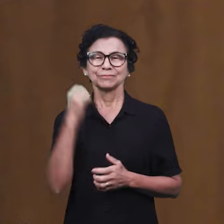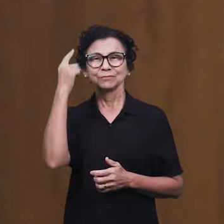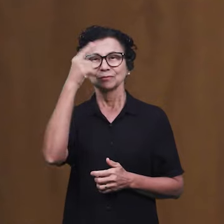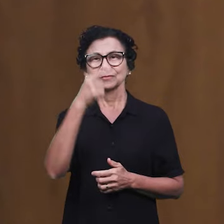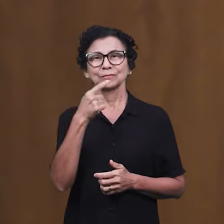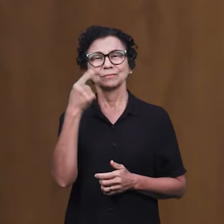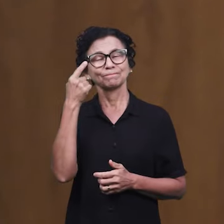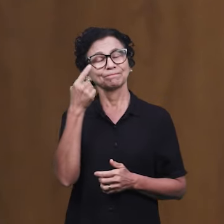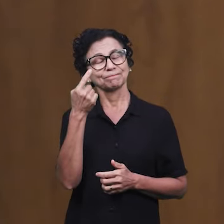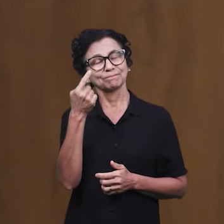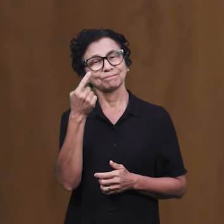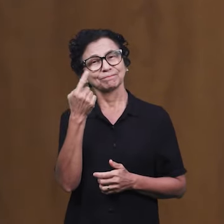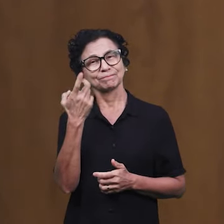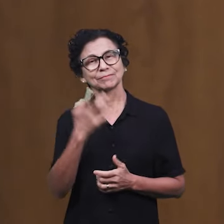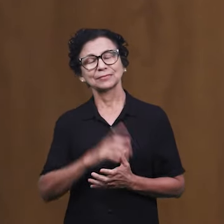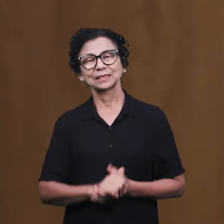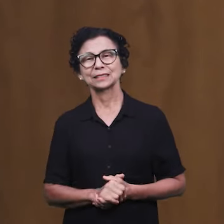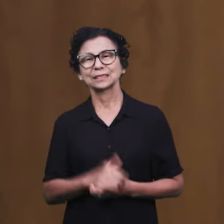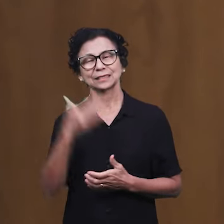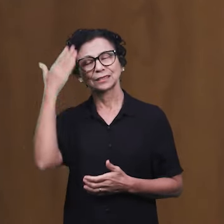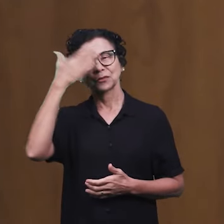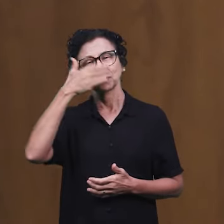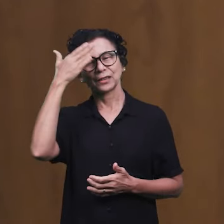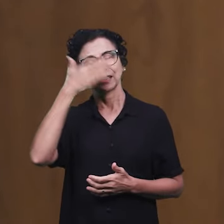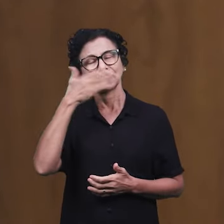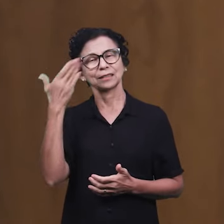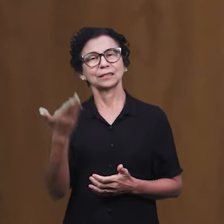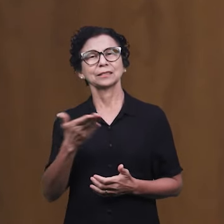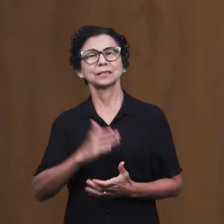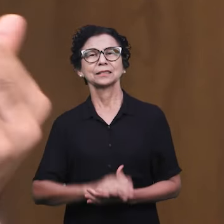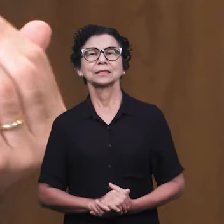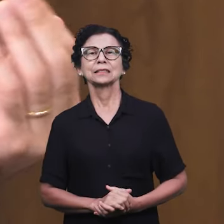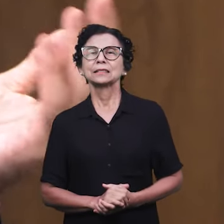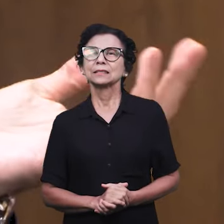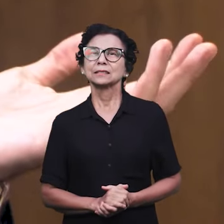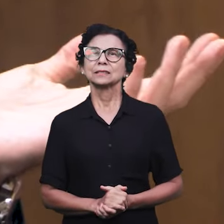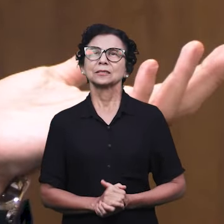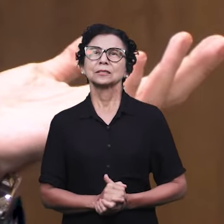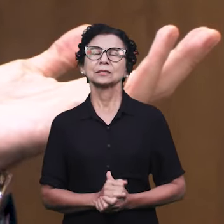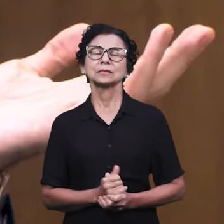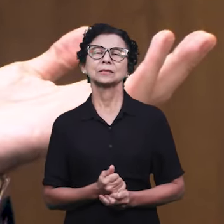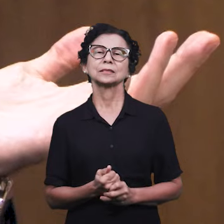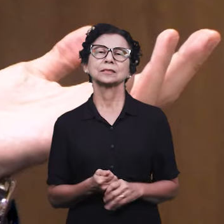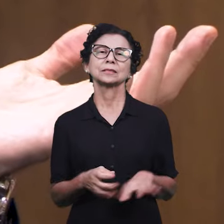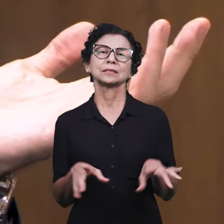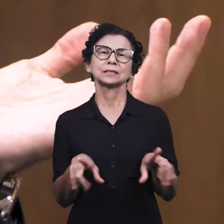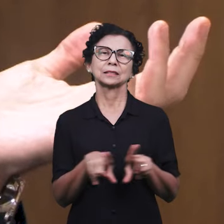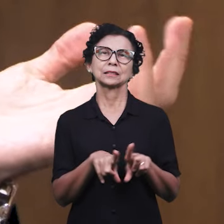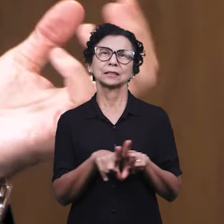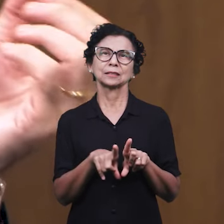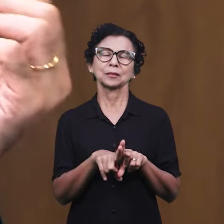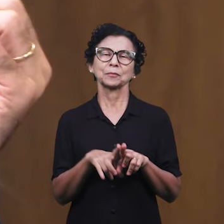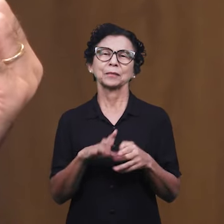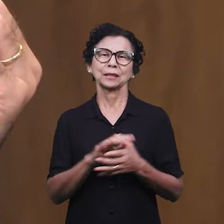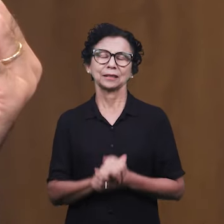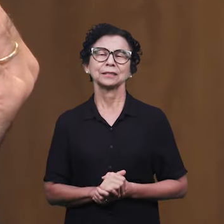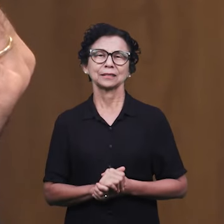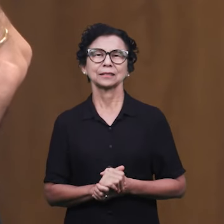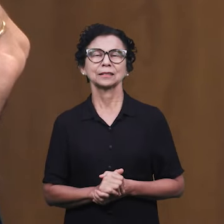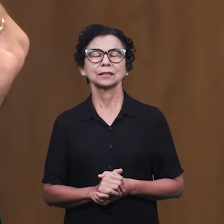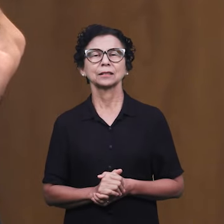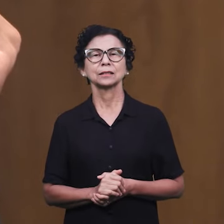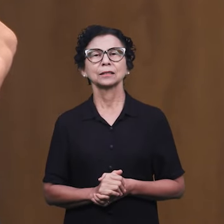foi exatamente aquilo que Charles Darwin ele acabou mencionando no livro, né, da Origem das Espécies,